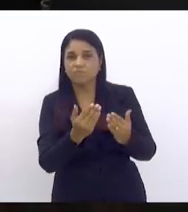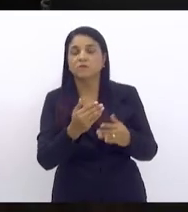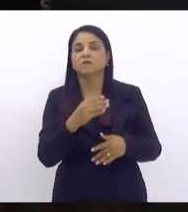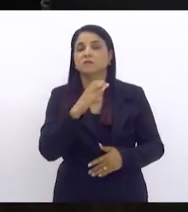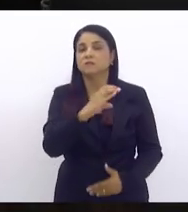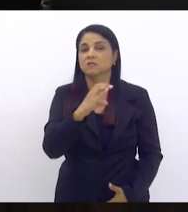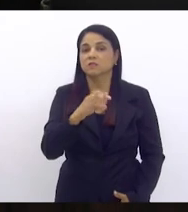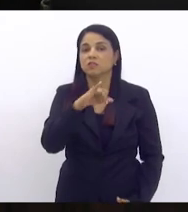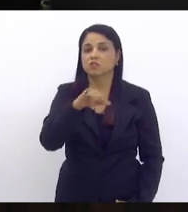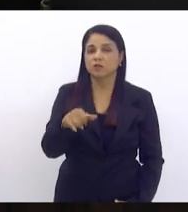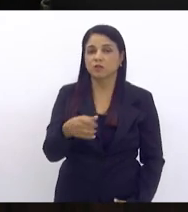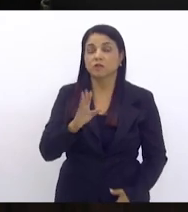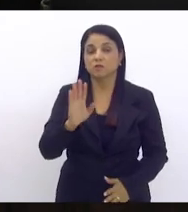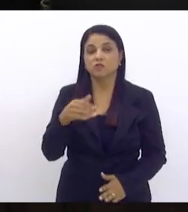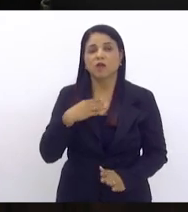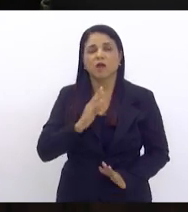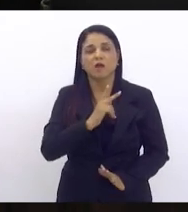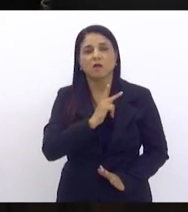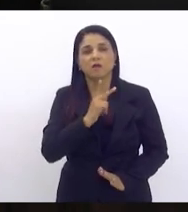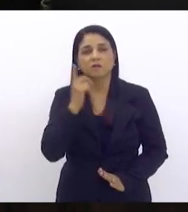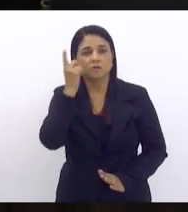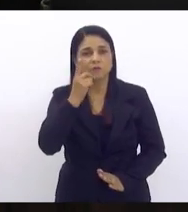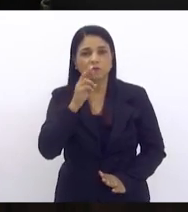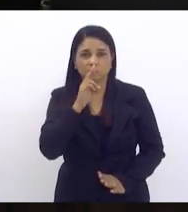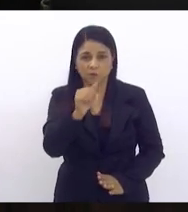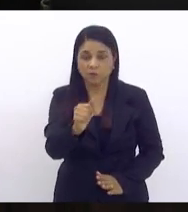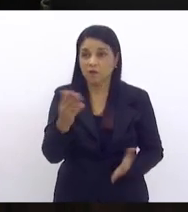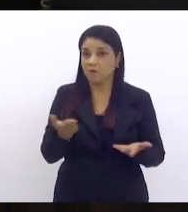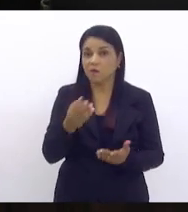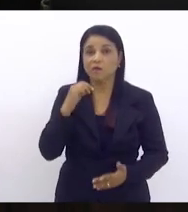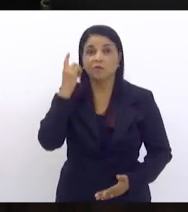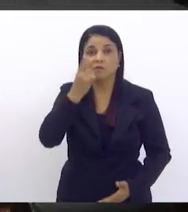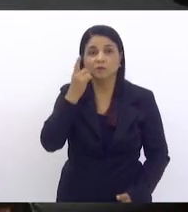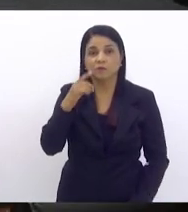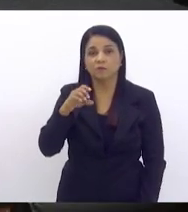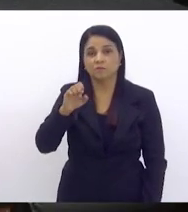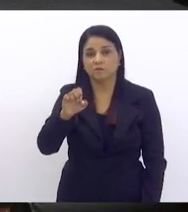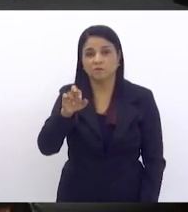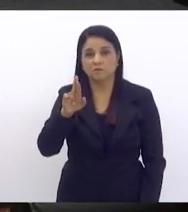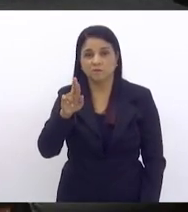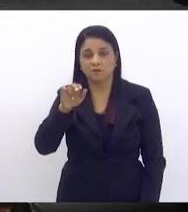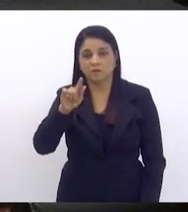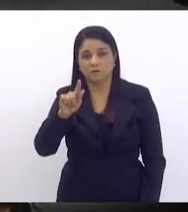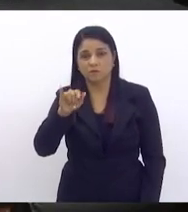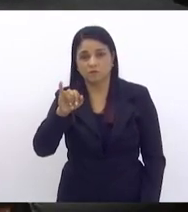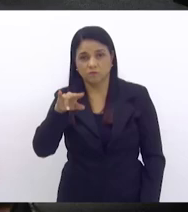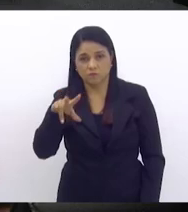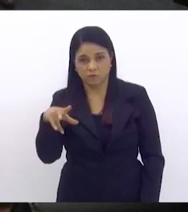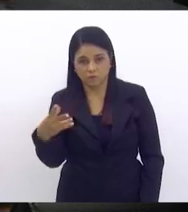Deputado Rodrigo Amorim, já chamado. Deputado Doutor Serginho.